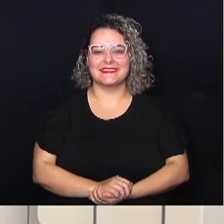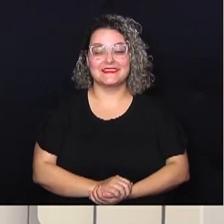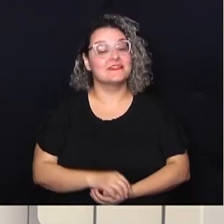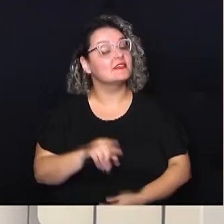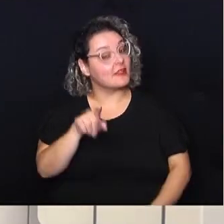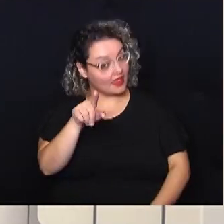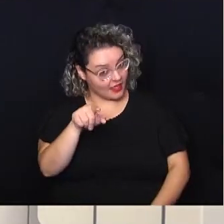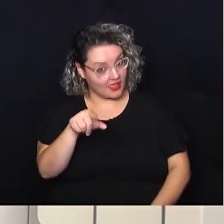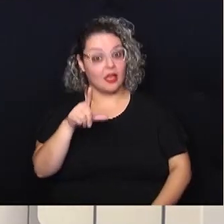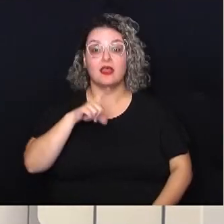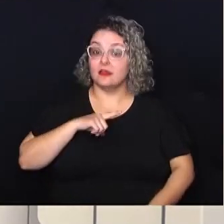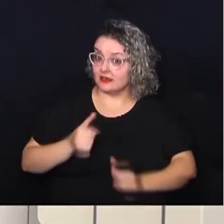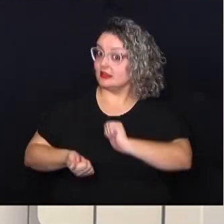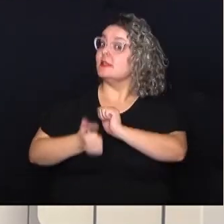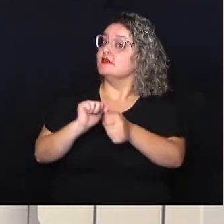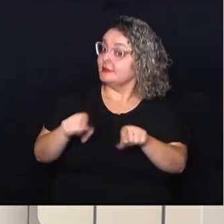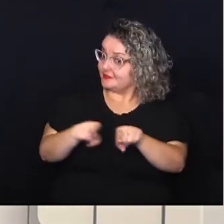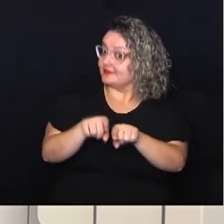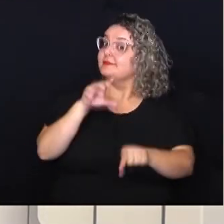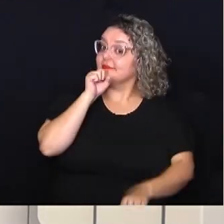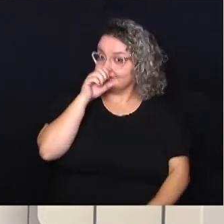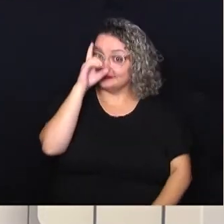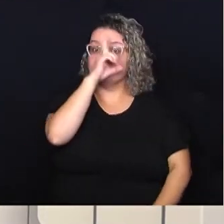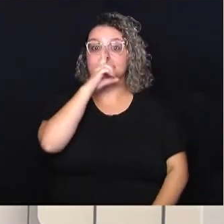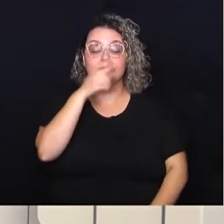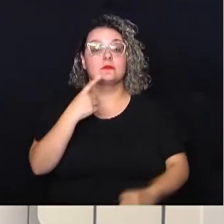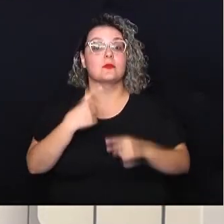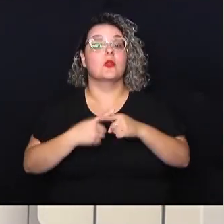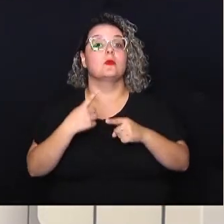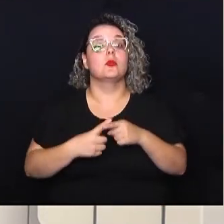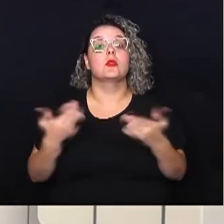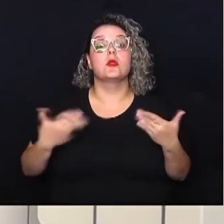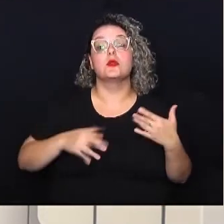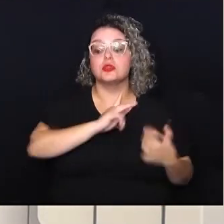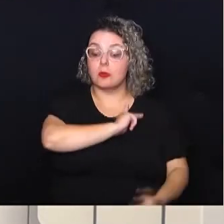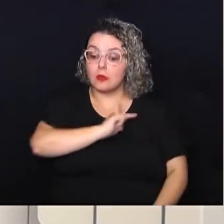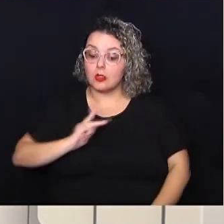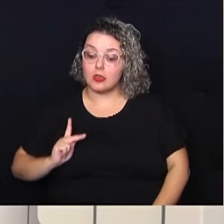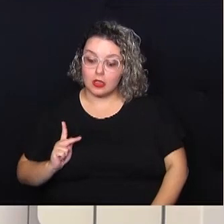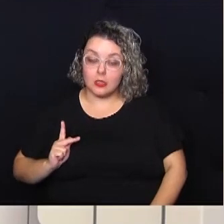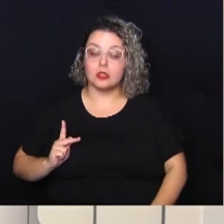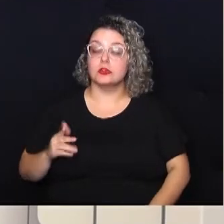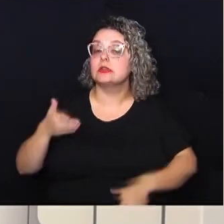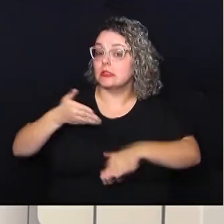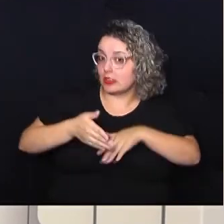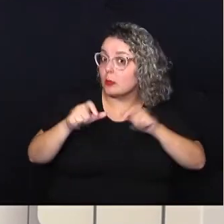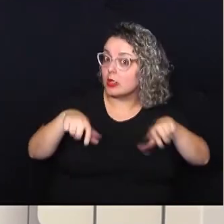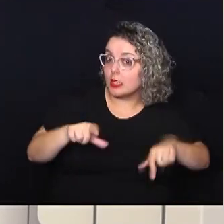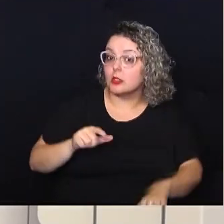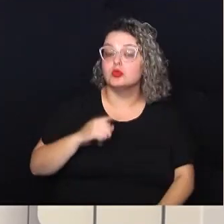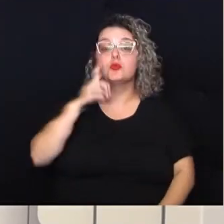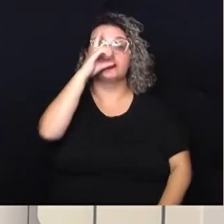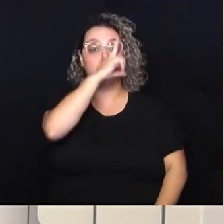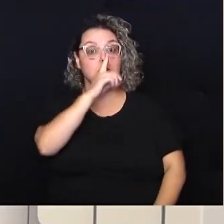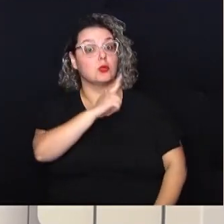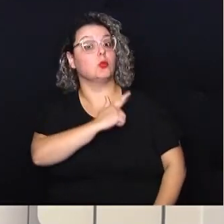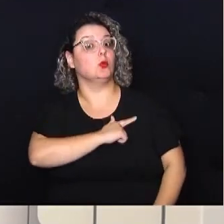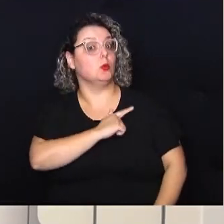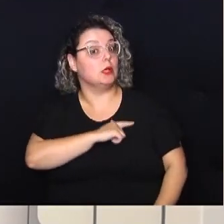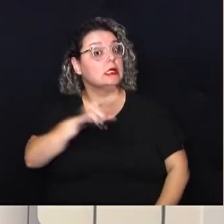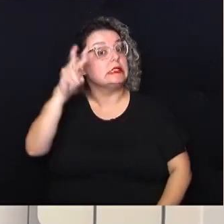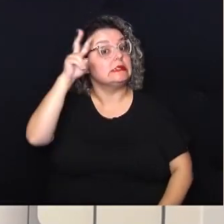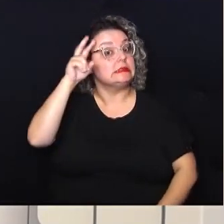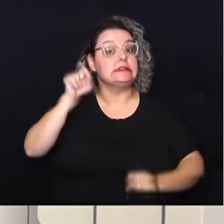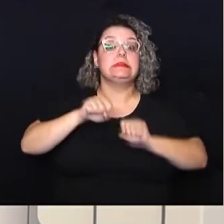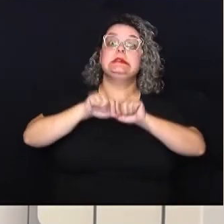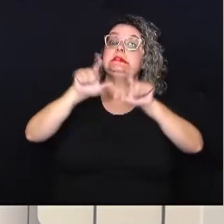E tem muito futebol neste fim de semana também, porque hoje a Ponte Preta entra em campo, no domingo é a vez do Guarani, segunda-feira cedinho